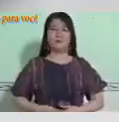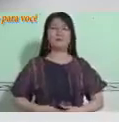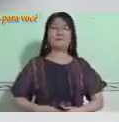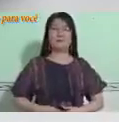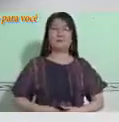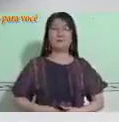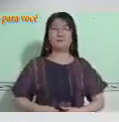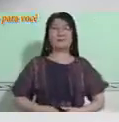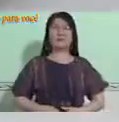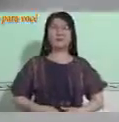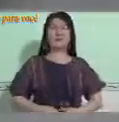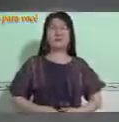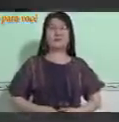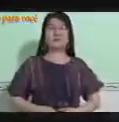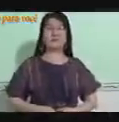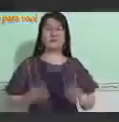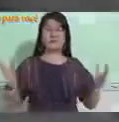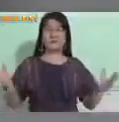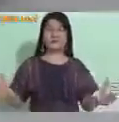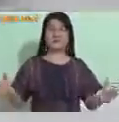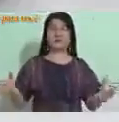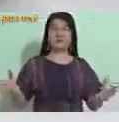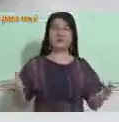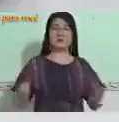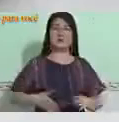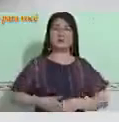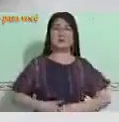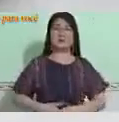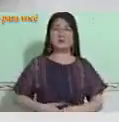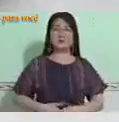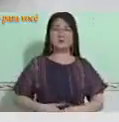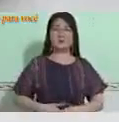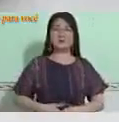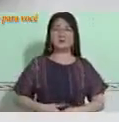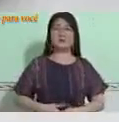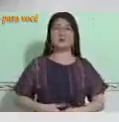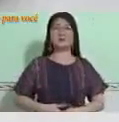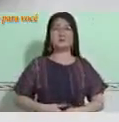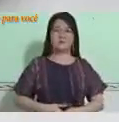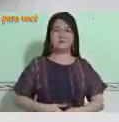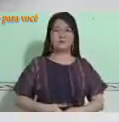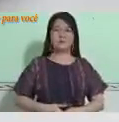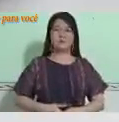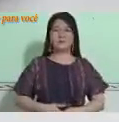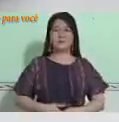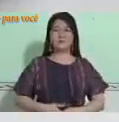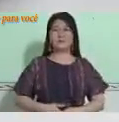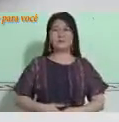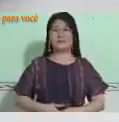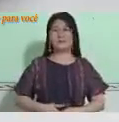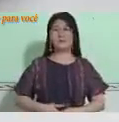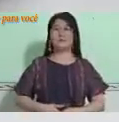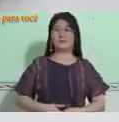uma pressão contínua durante a respiração, vírgula. Isto significa que utilizados aumentem um nível de pressão, vírgula,